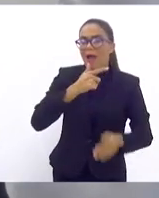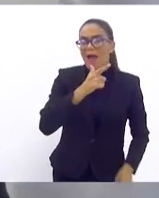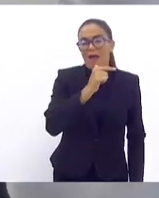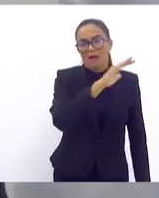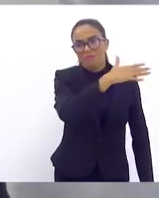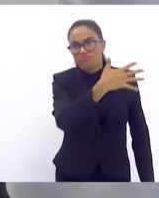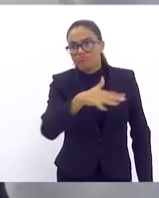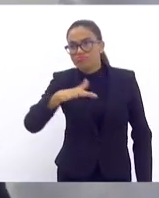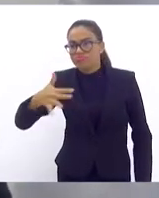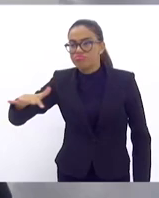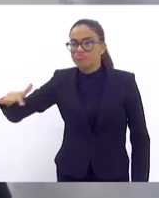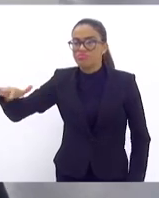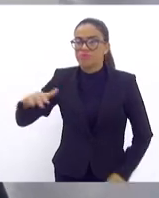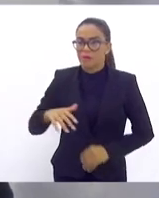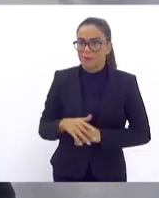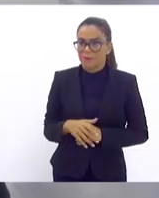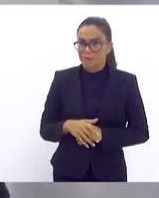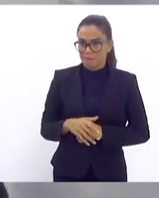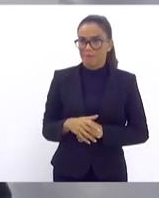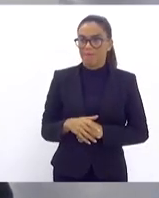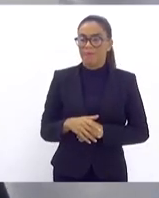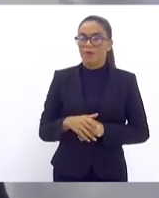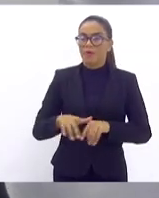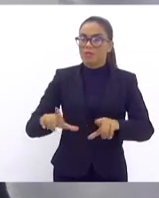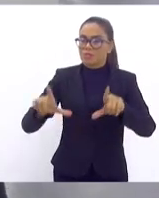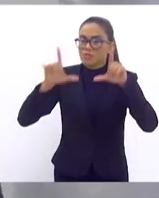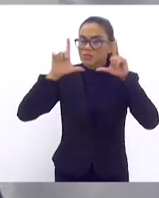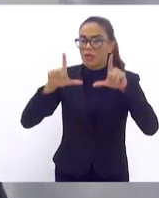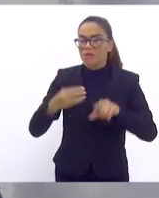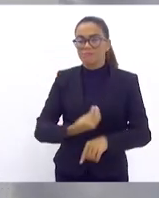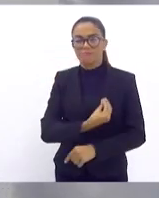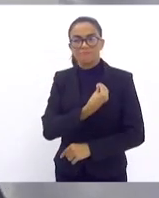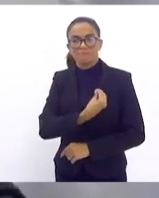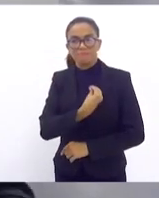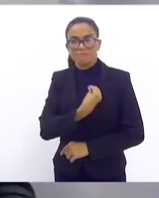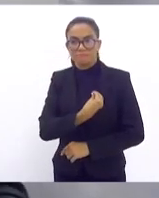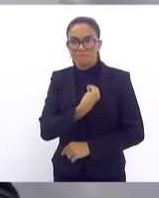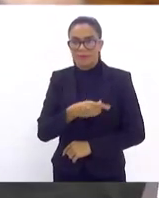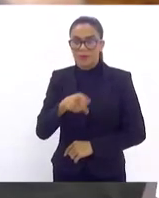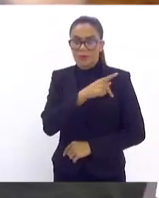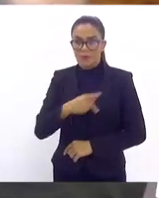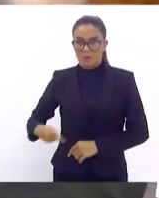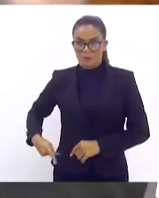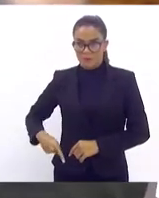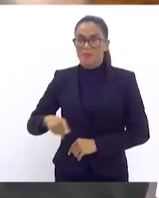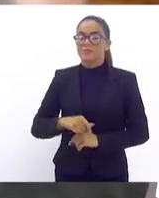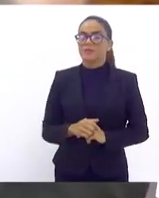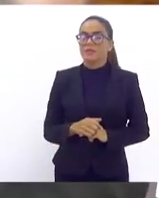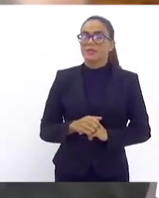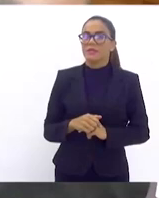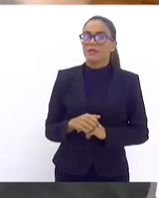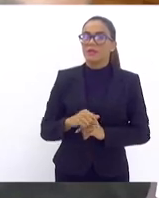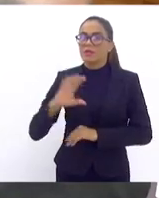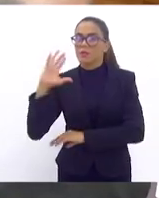outras providências. Destacar a presença do presidente da Comissão de Meio Ambiente da Casa, deputado Jorge Felipe Neto.